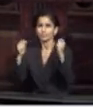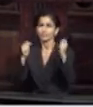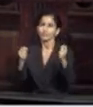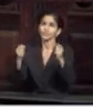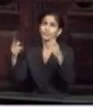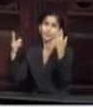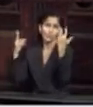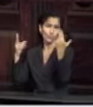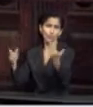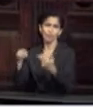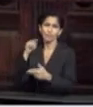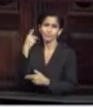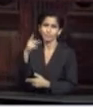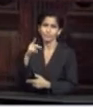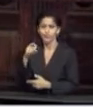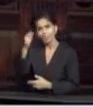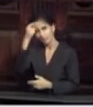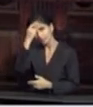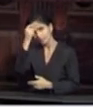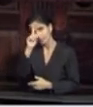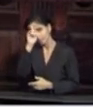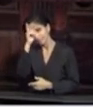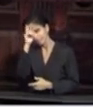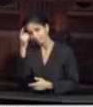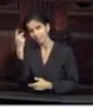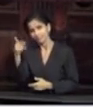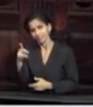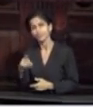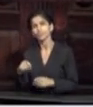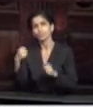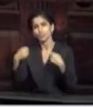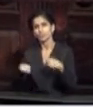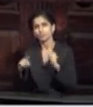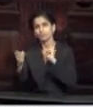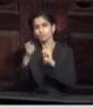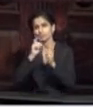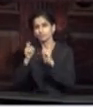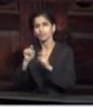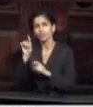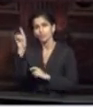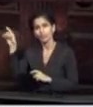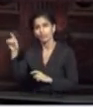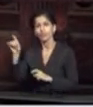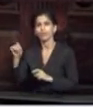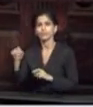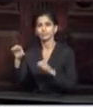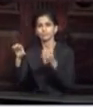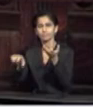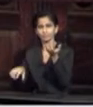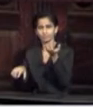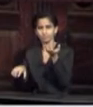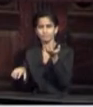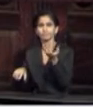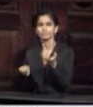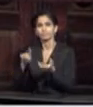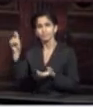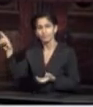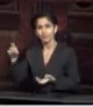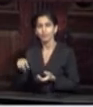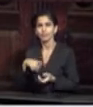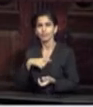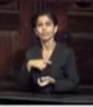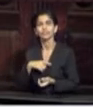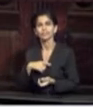mesmas teses essas que devem sim ser debatidas no Congresso Nacional com a capacidade que Jean Willis